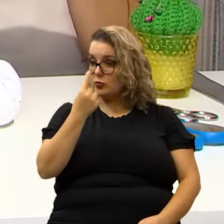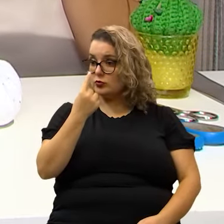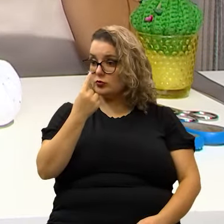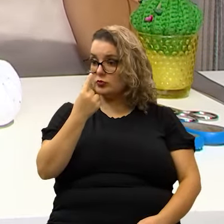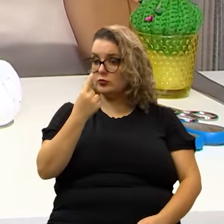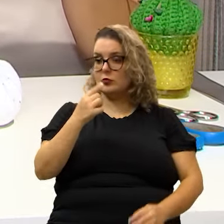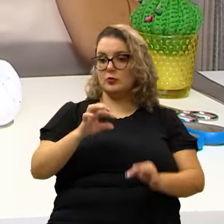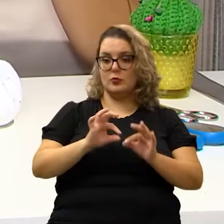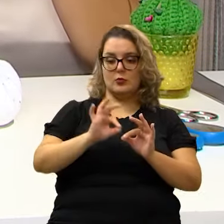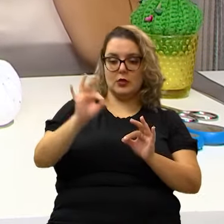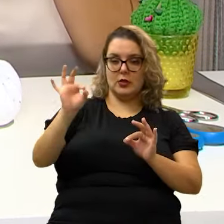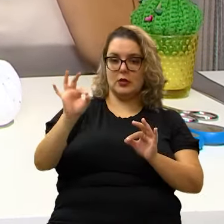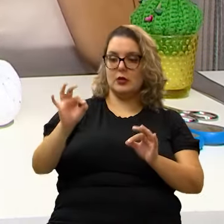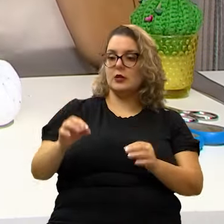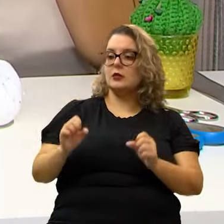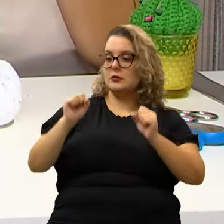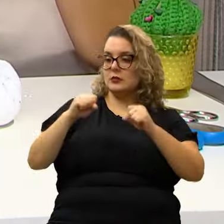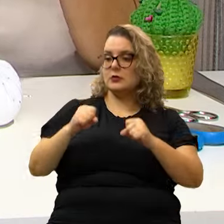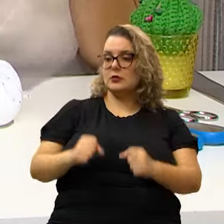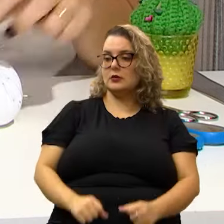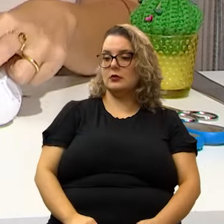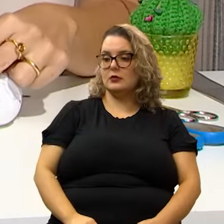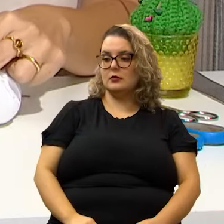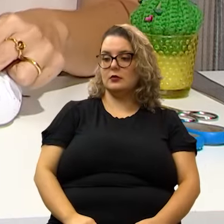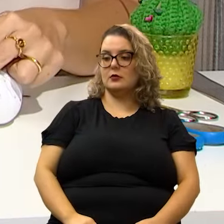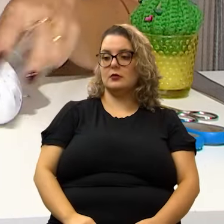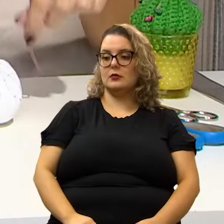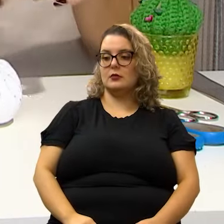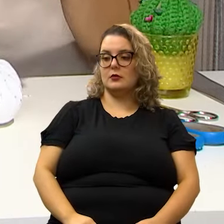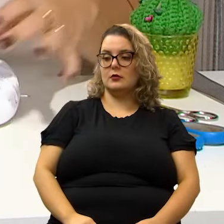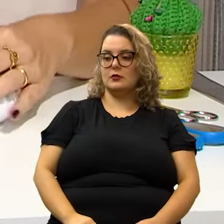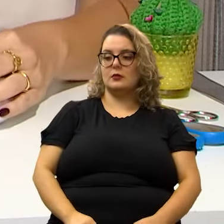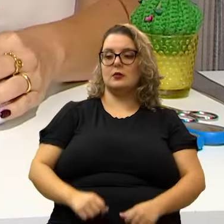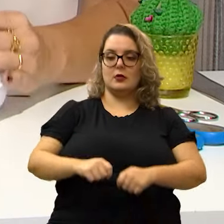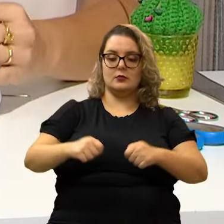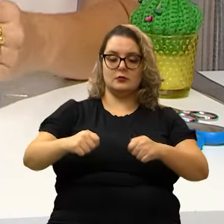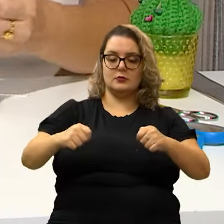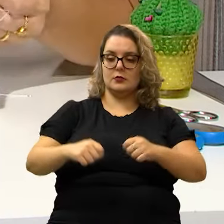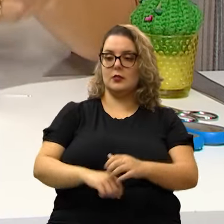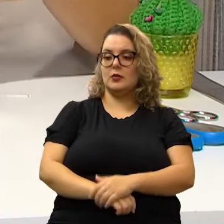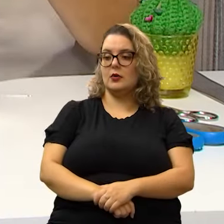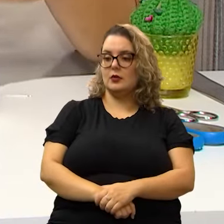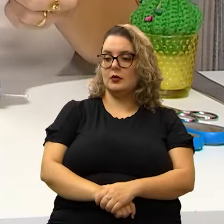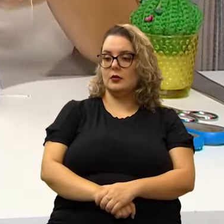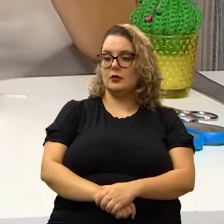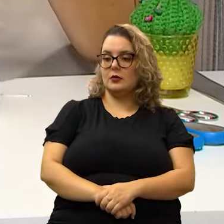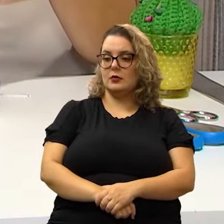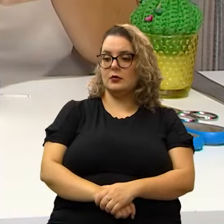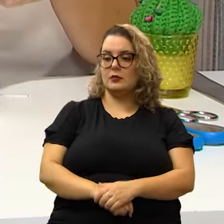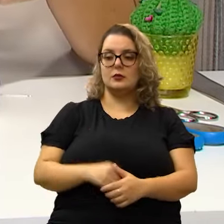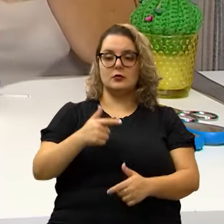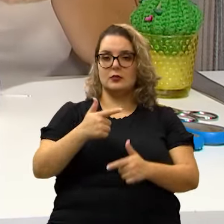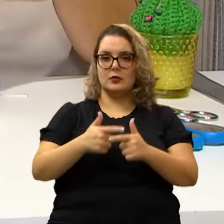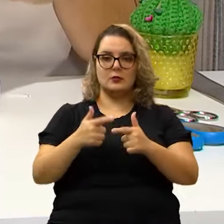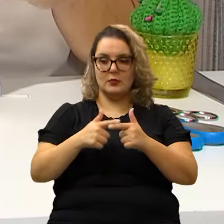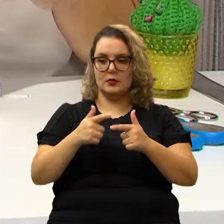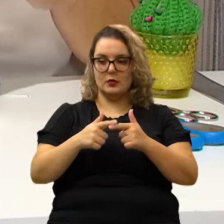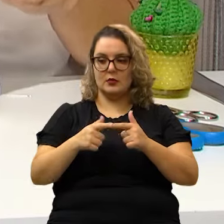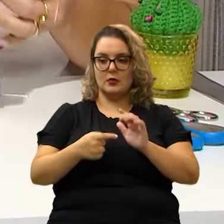um lado da linha. Isso, aí agora eu vou fazer da última puxadinha, não tem problema que